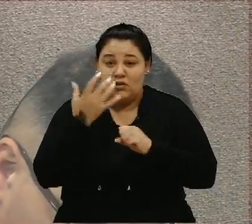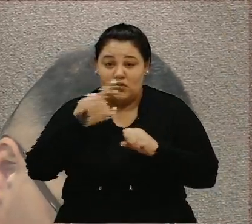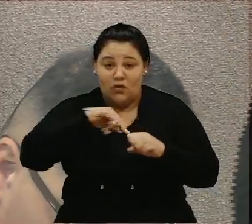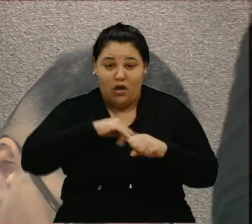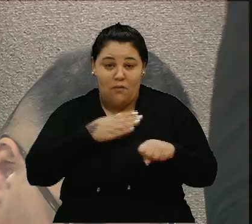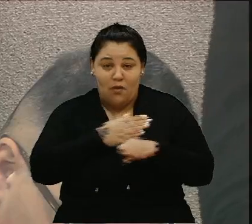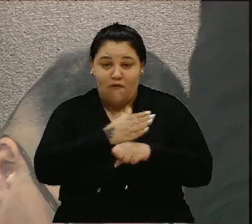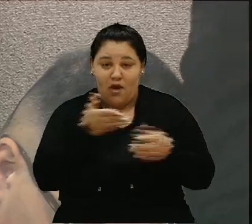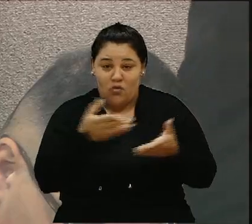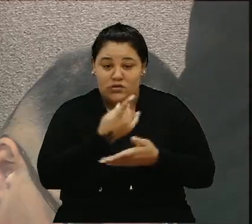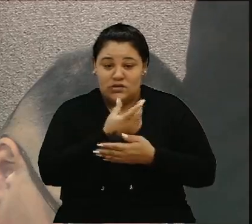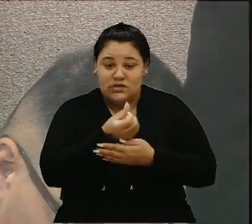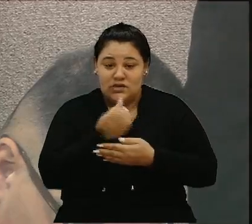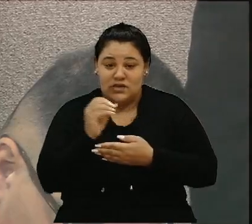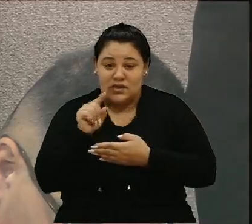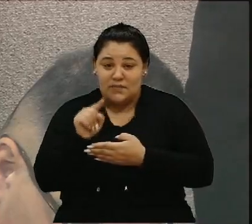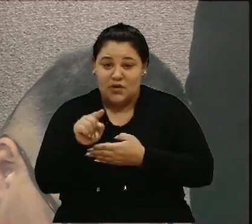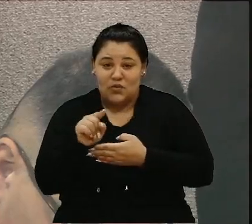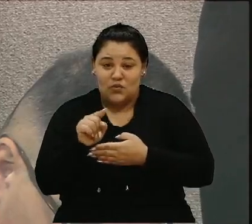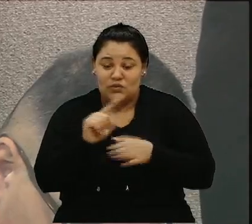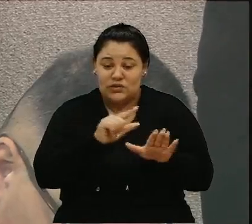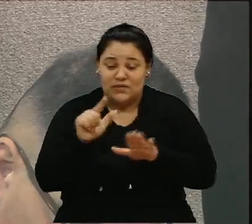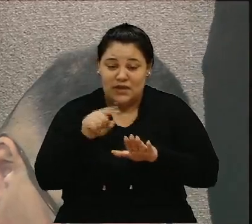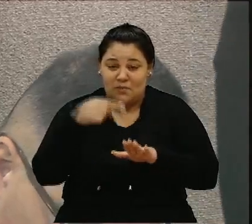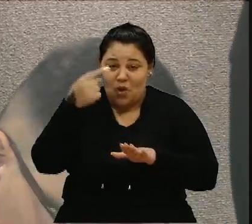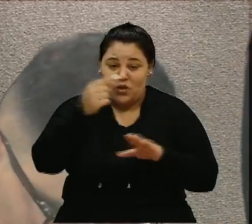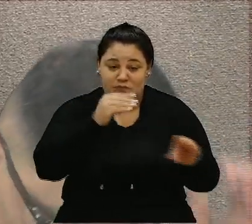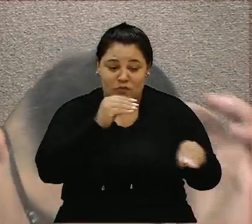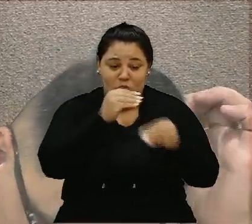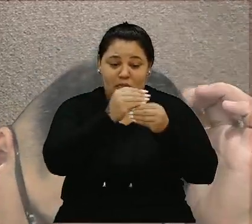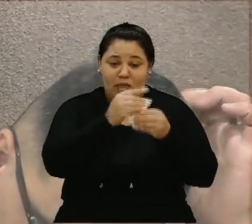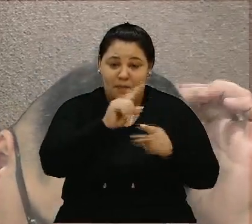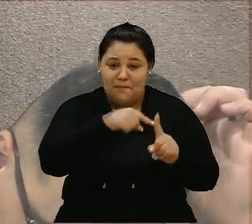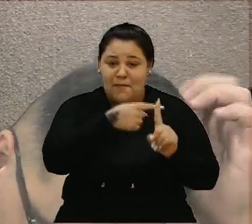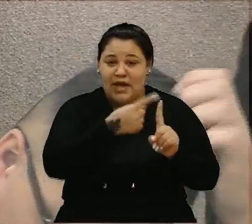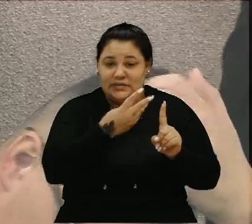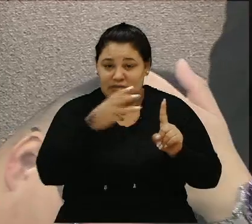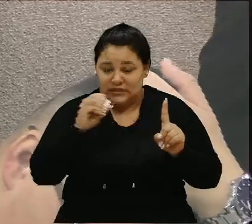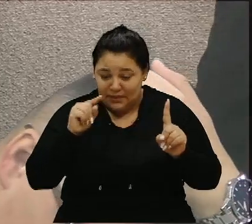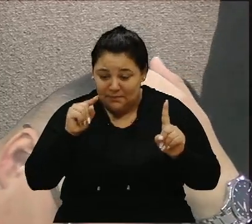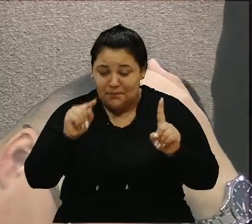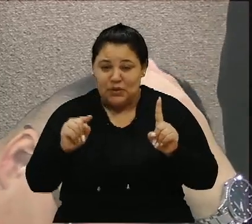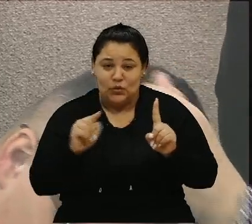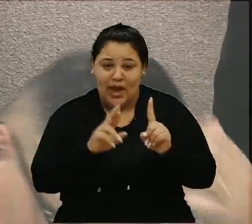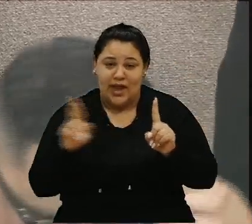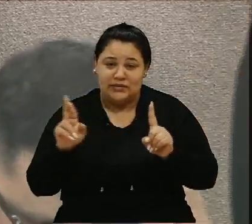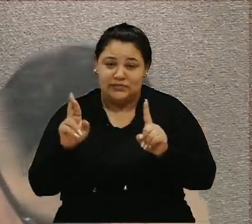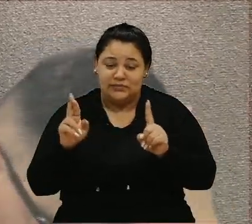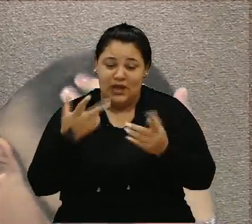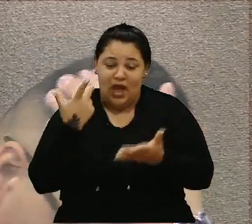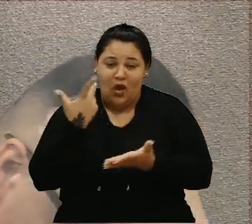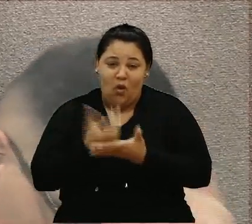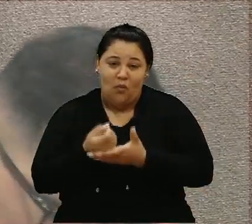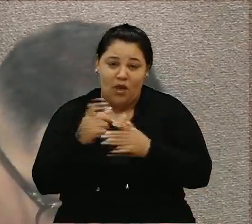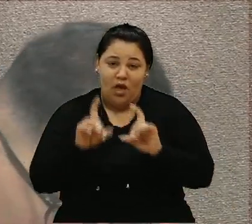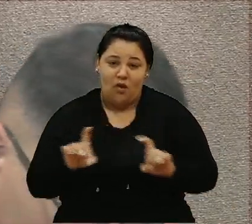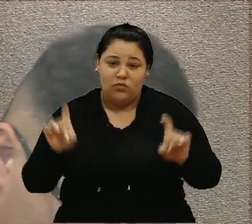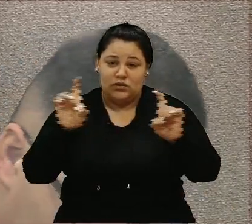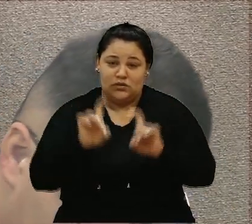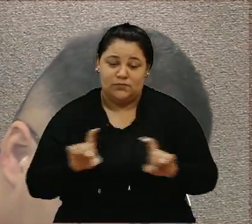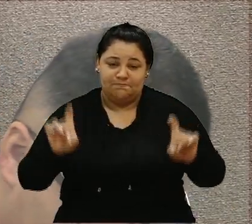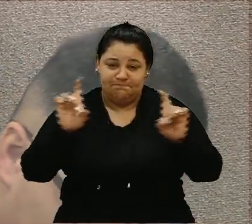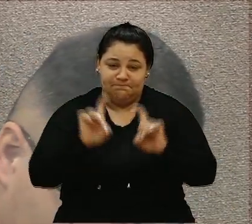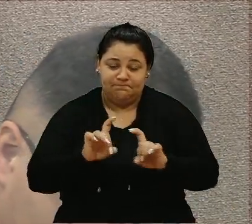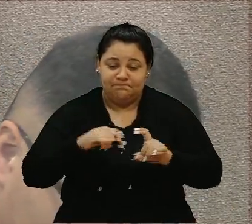R$160 mil e a semana que vem tem que fazer um aditivo de mais R$30 mil para comprar os computadores. Então, eu